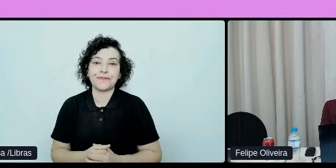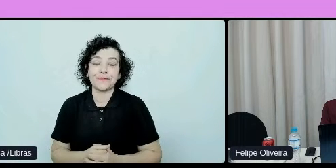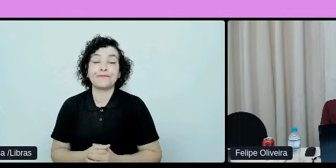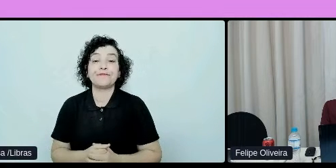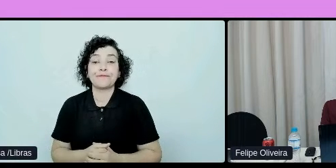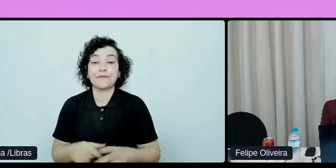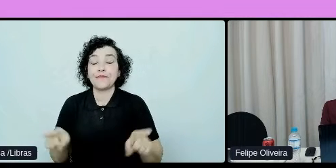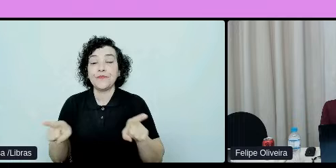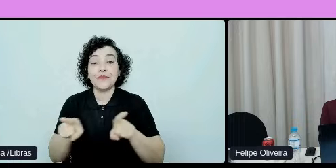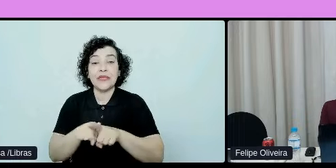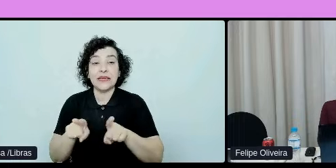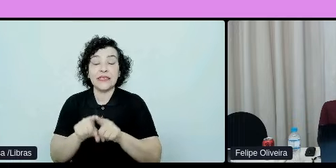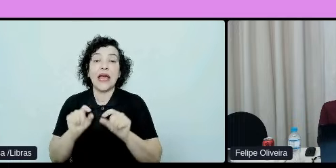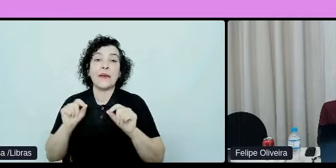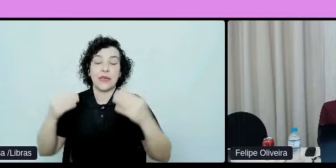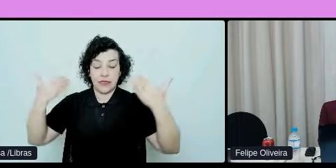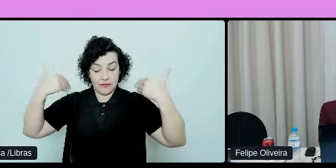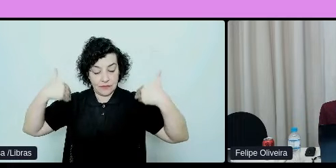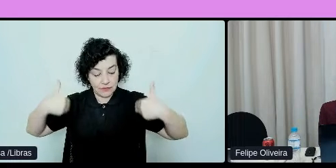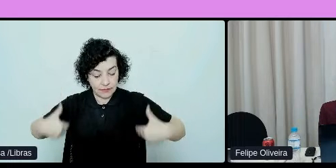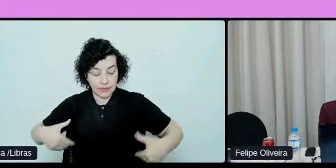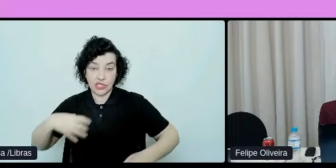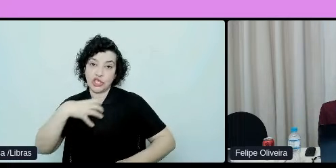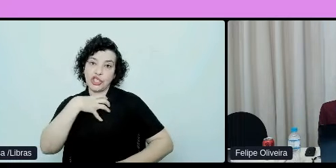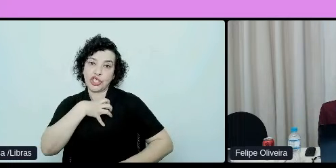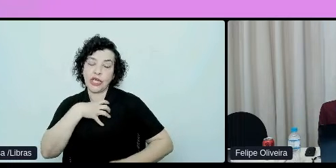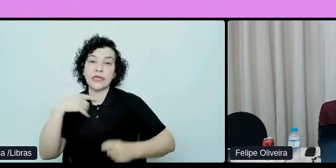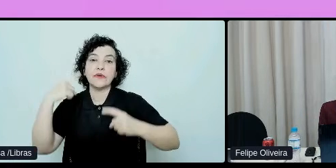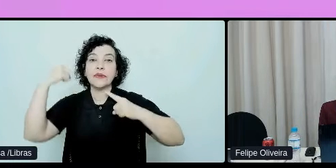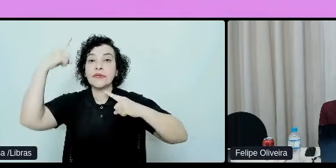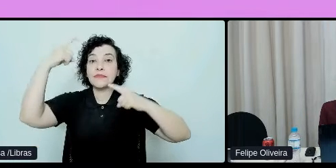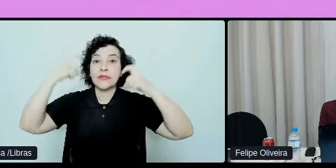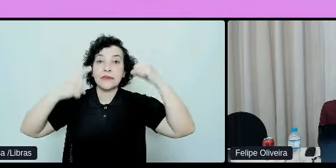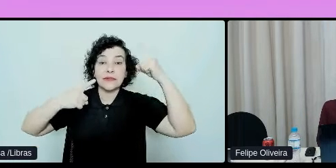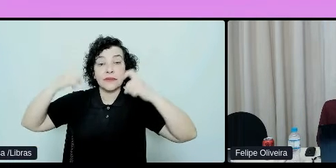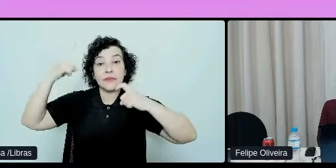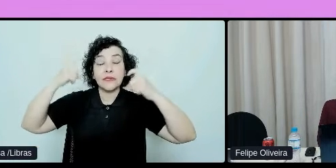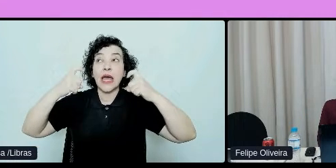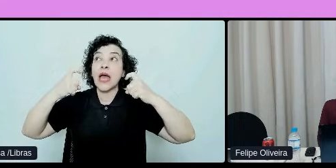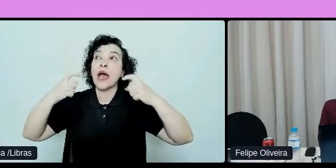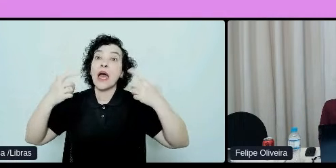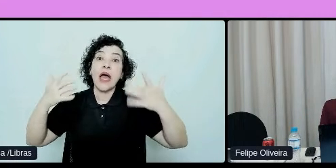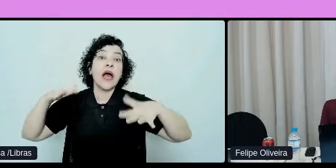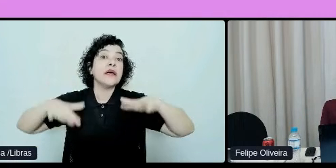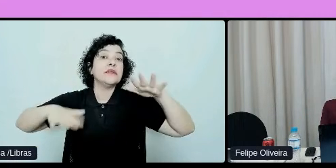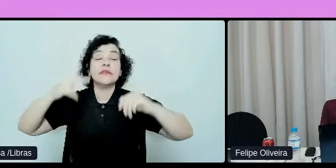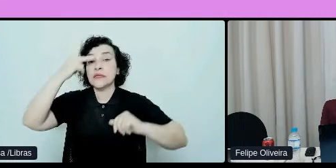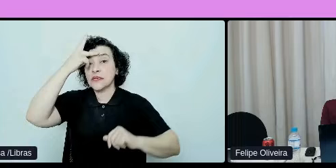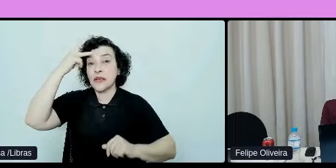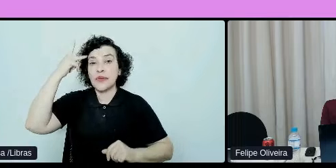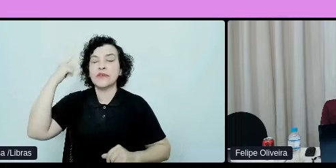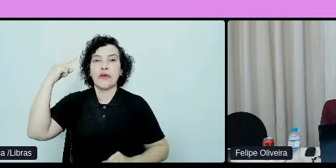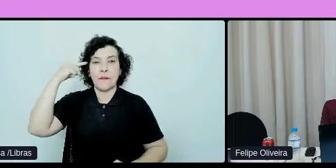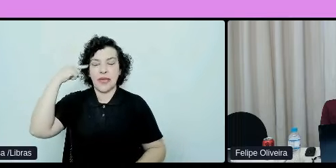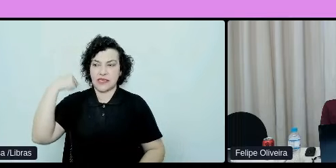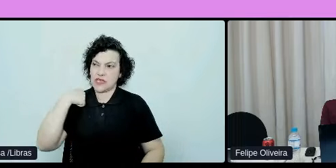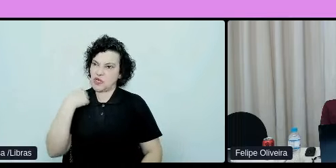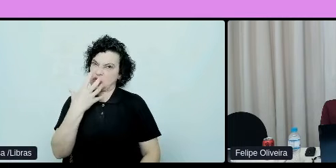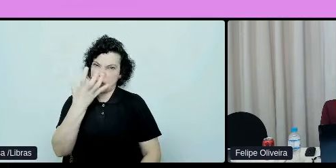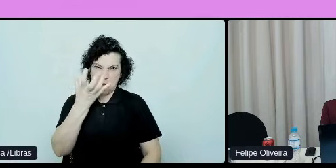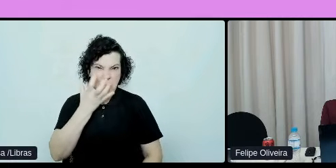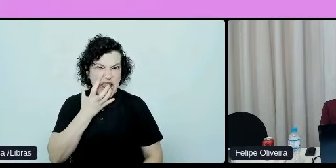parte de linguagem corporal, expressões faciais, muitas vezes as pessoas acham que eu tô brava ou que eu sou